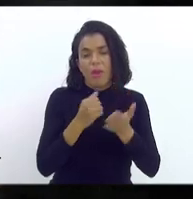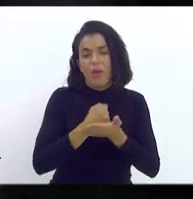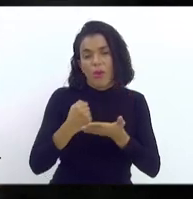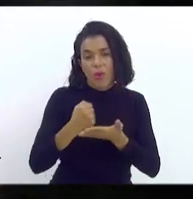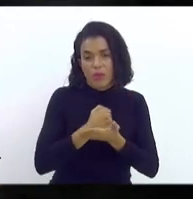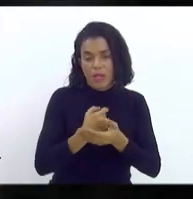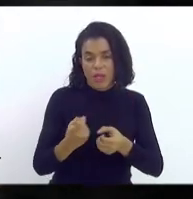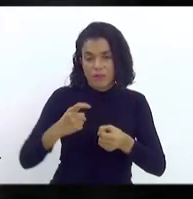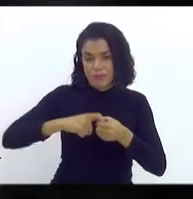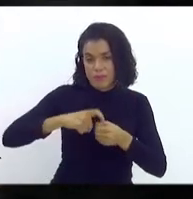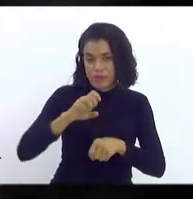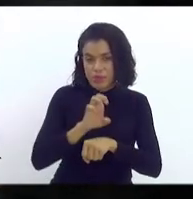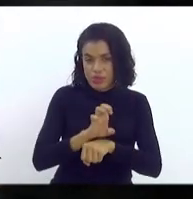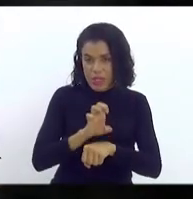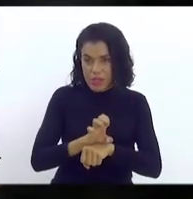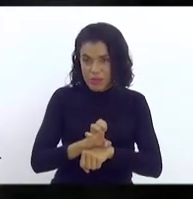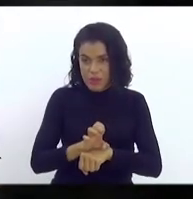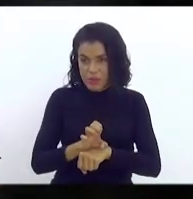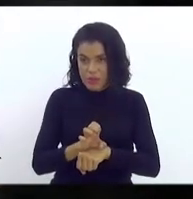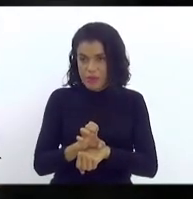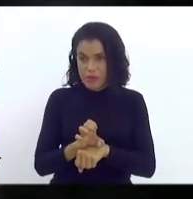e previstos